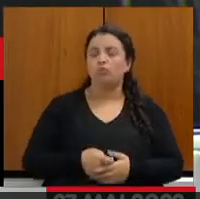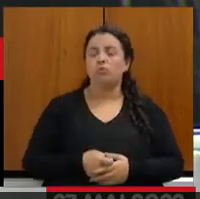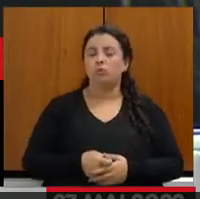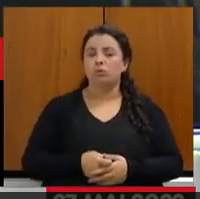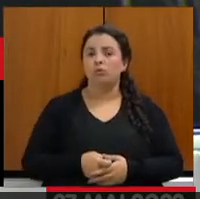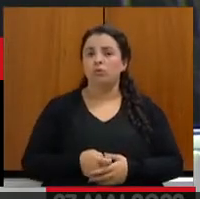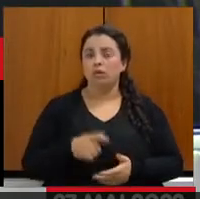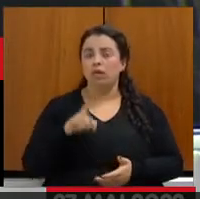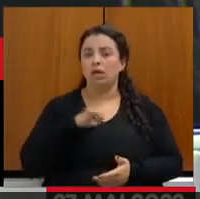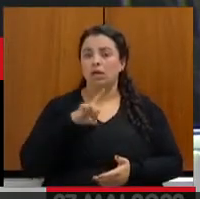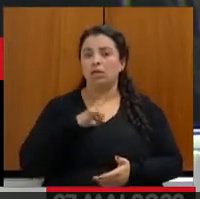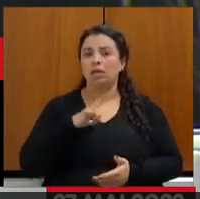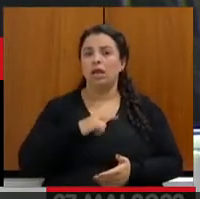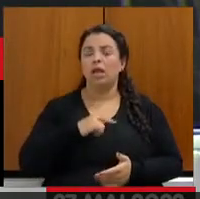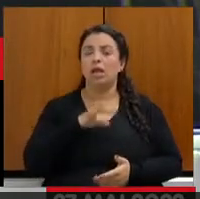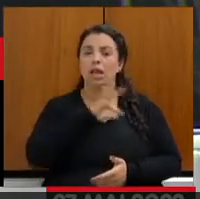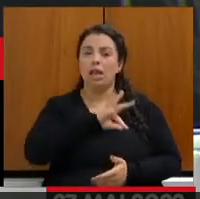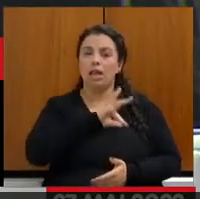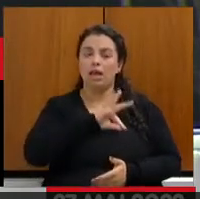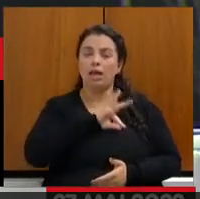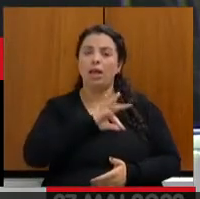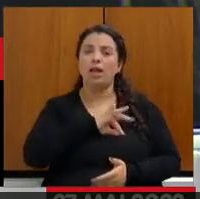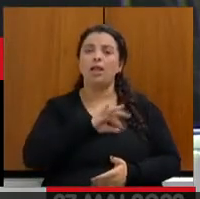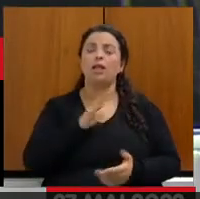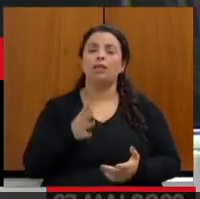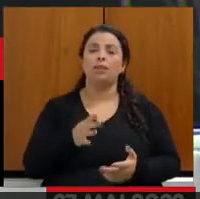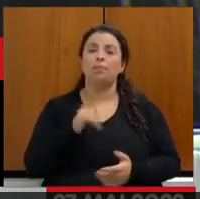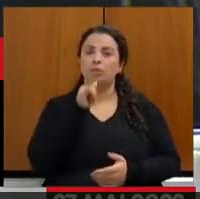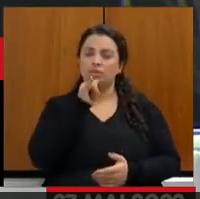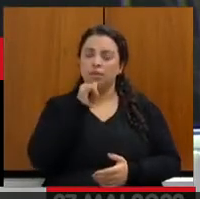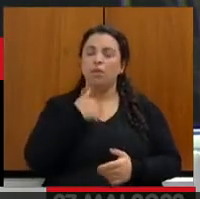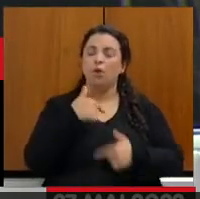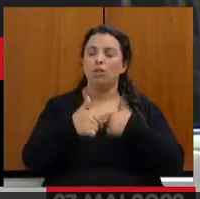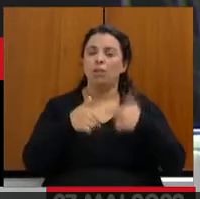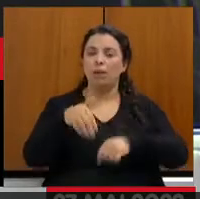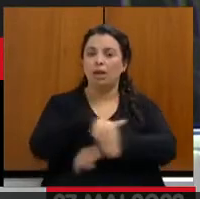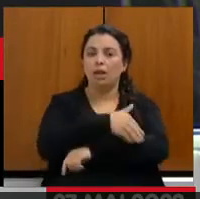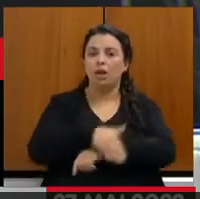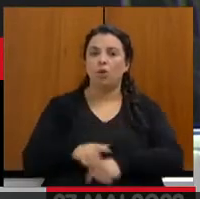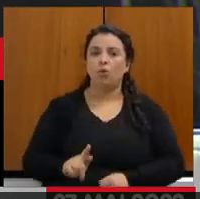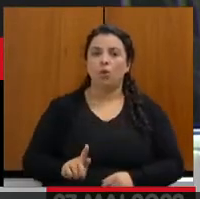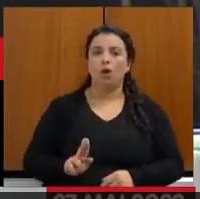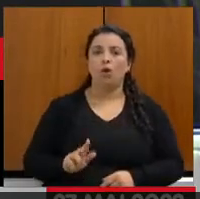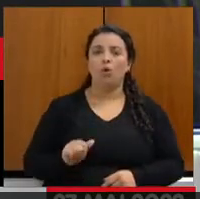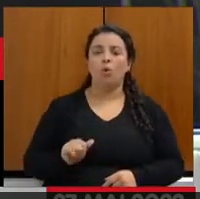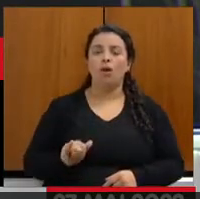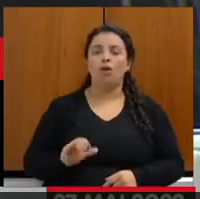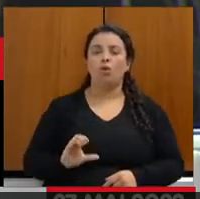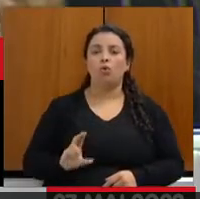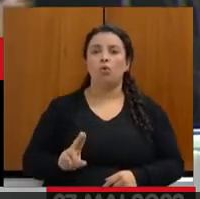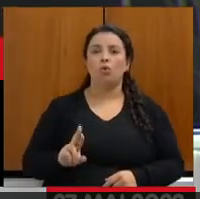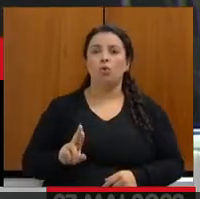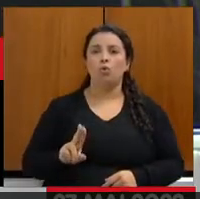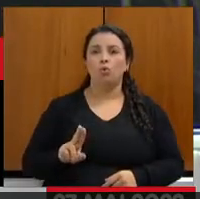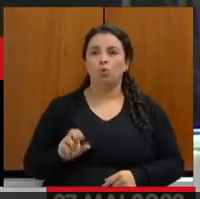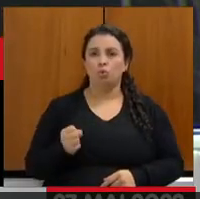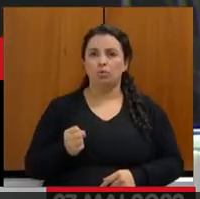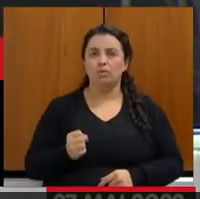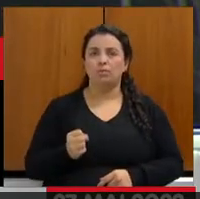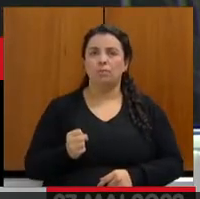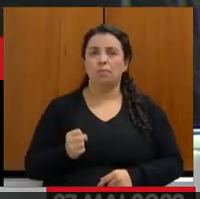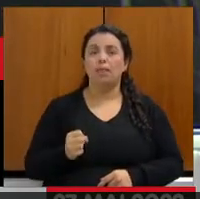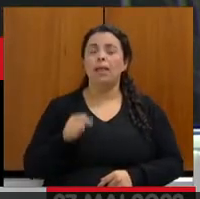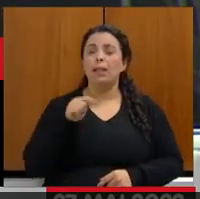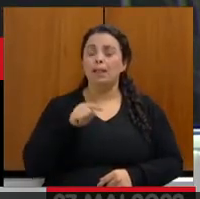renda ao redor de onde nós trabalhamos no meu caso da Guaicurus então gritam da Guaicurus e ainda mais